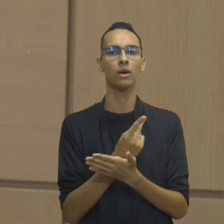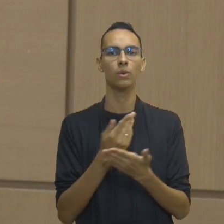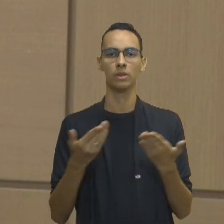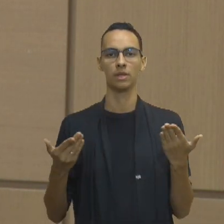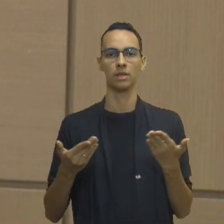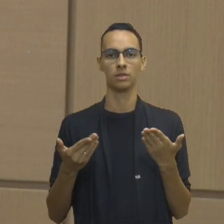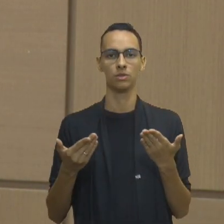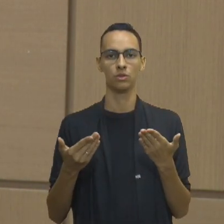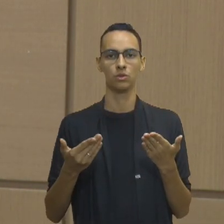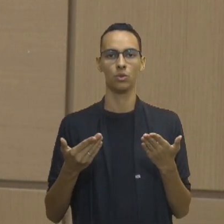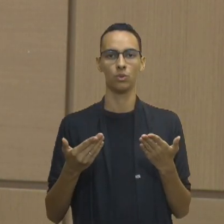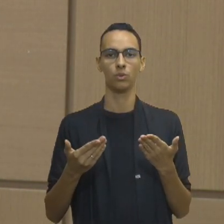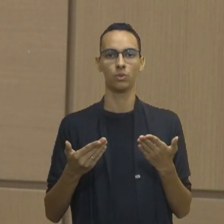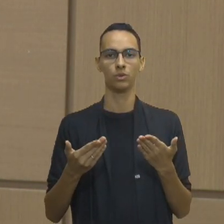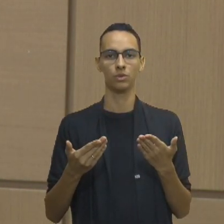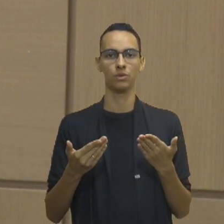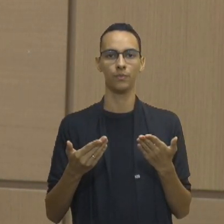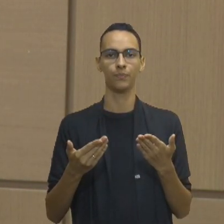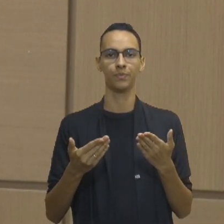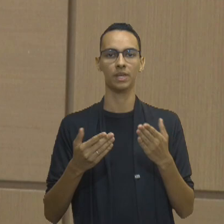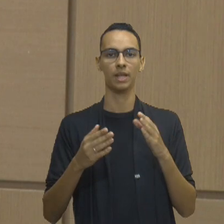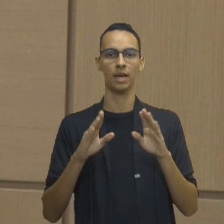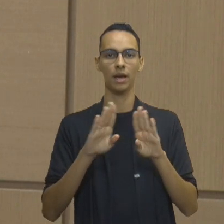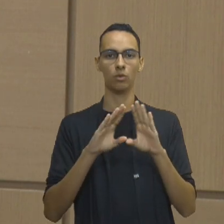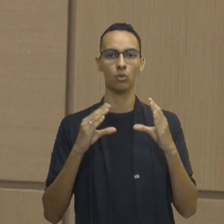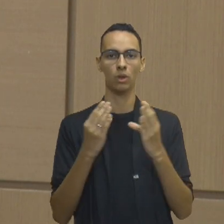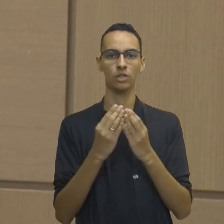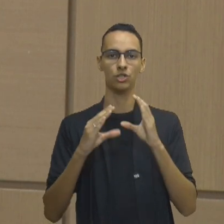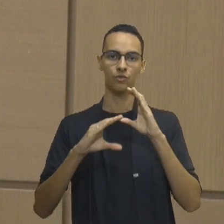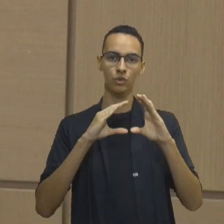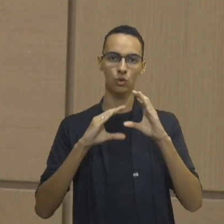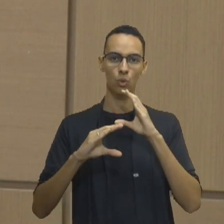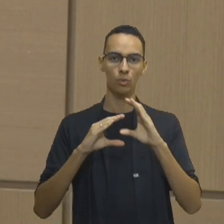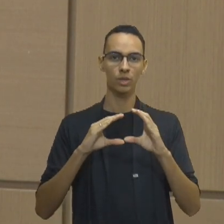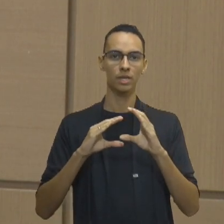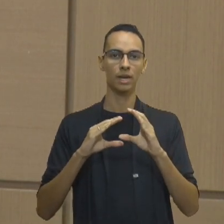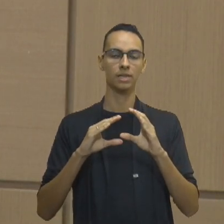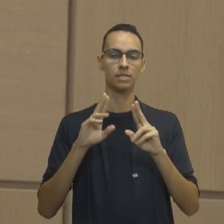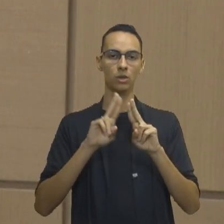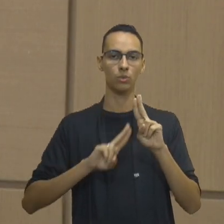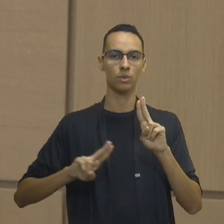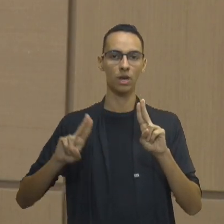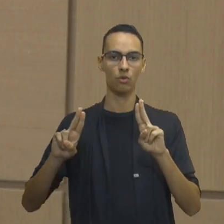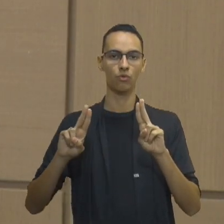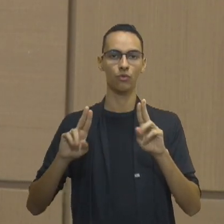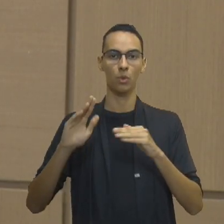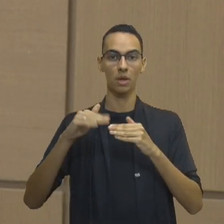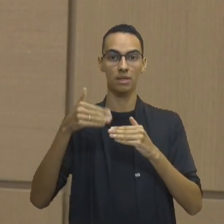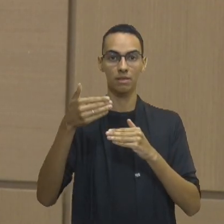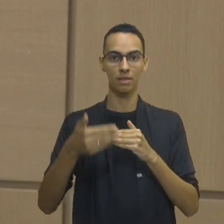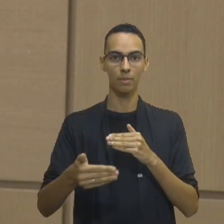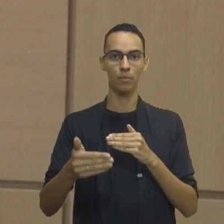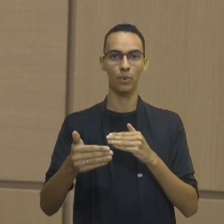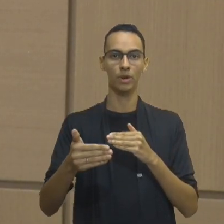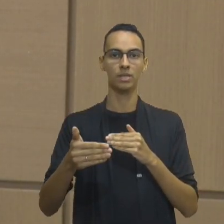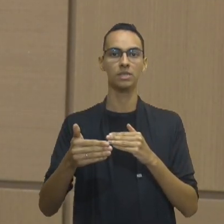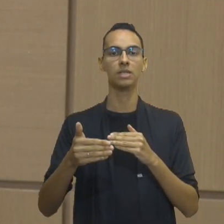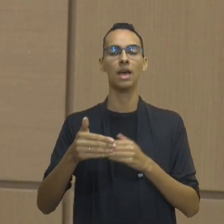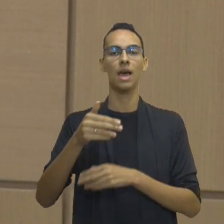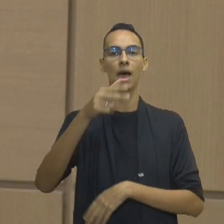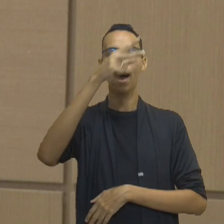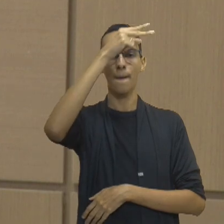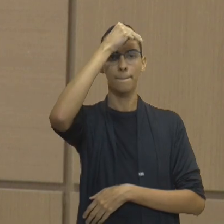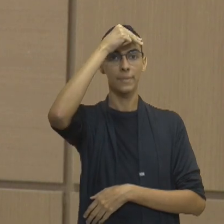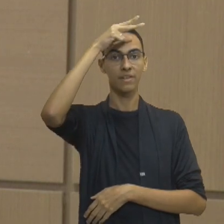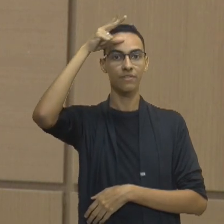qual se refere essa coletiva para vocês. Na sequência, a prefeita